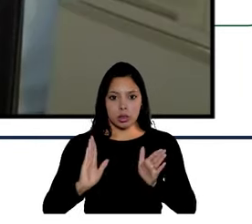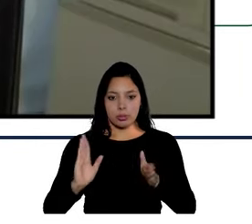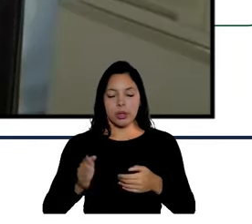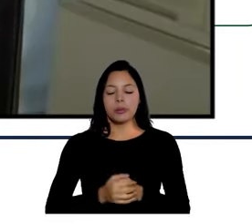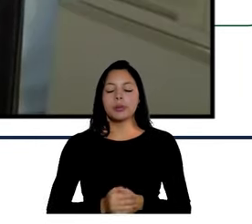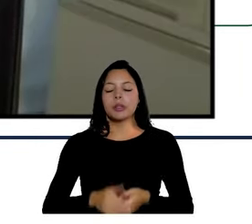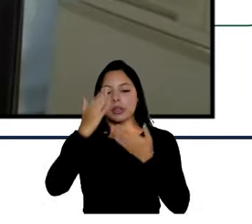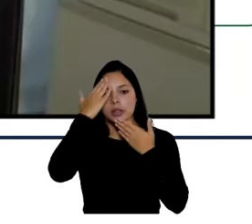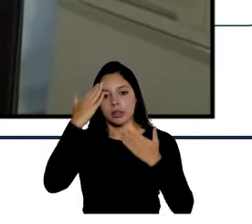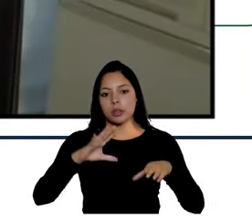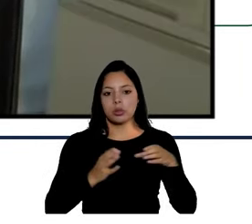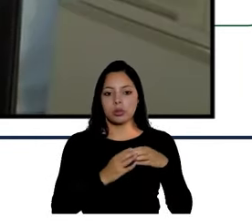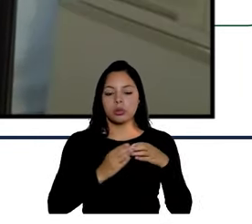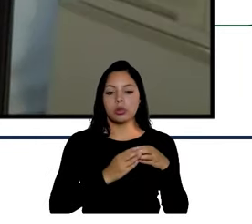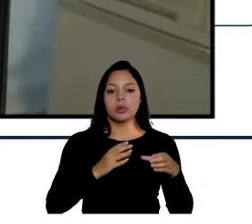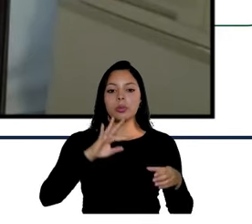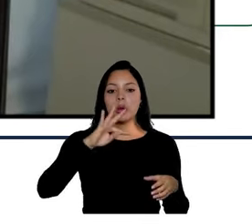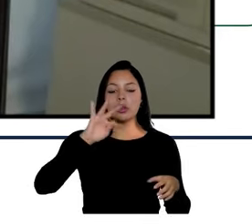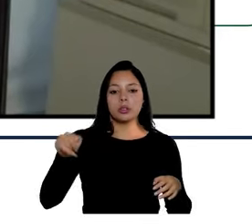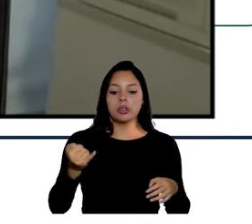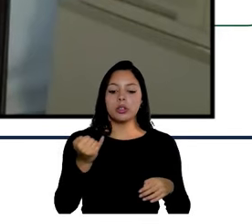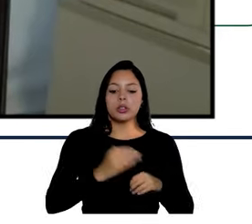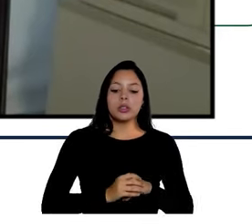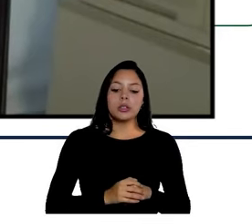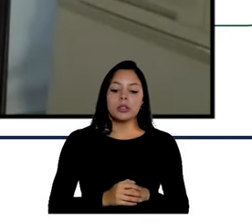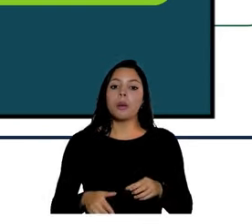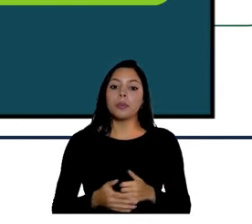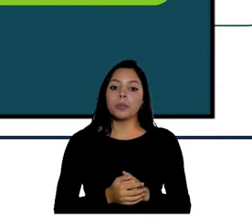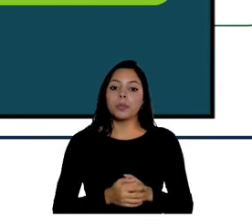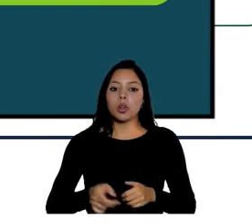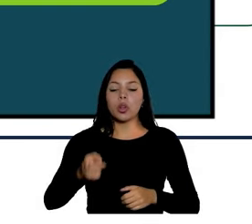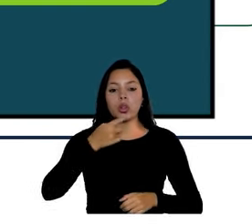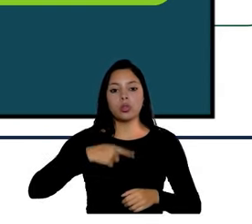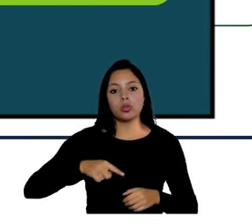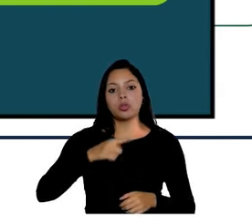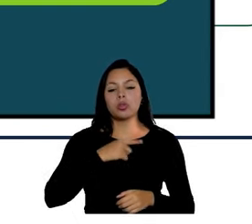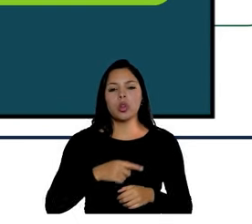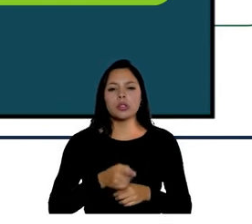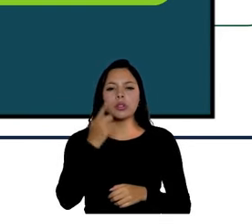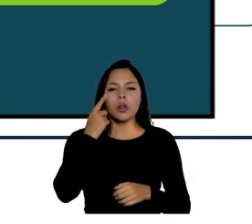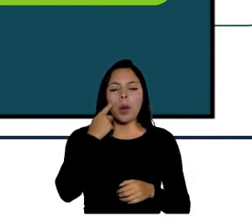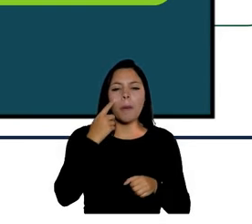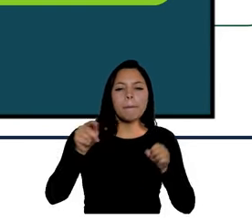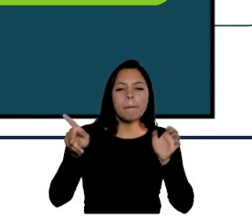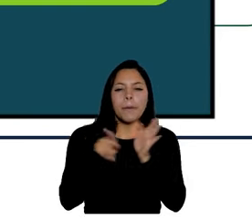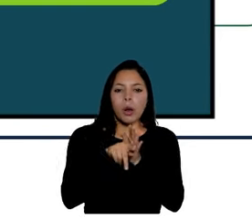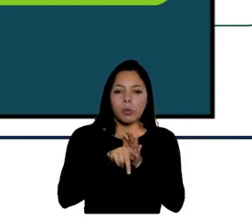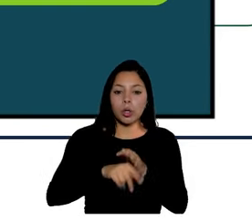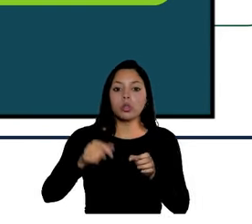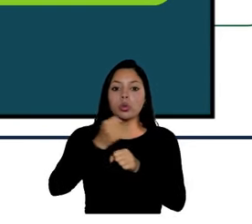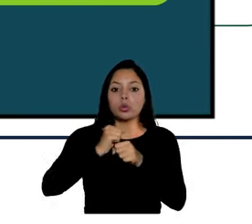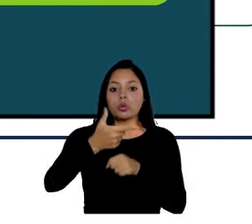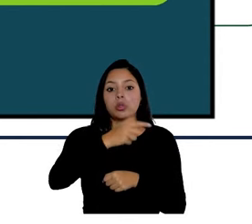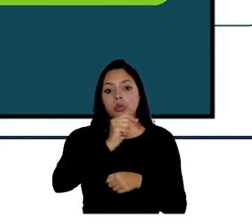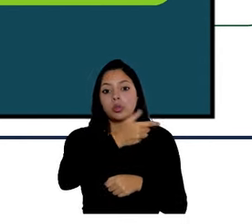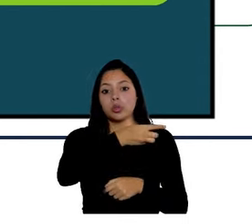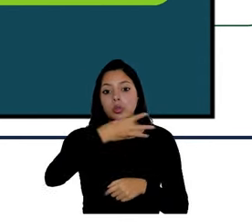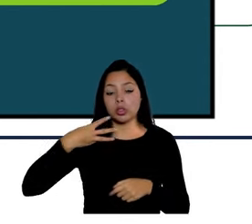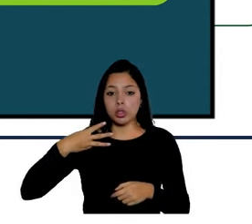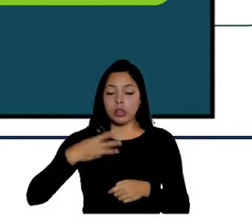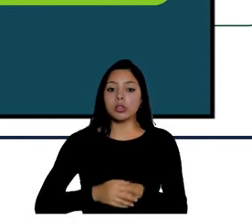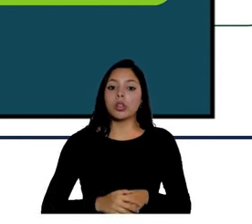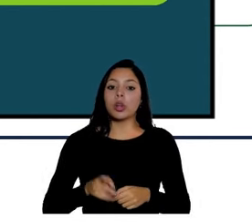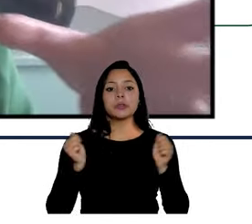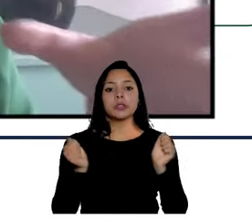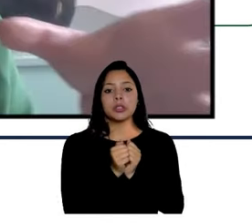departamento de pesquisa e judiciárias do CNJ Gabriela Soares apresentou o ranking dos tribunais no índice de desempenho